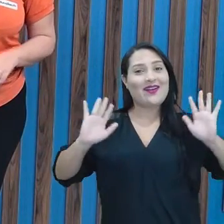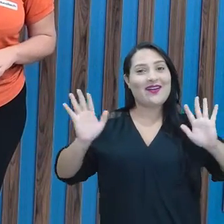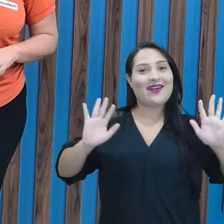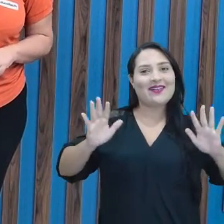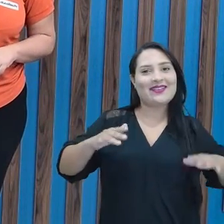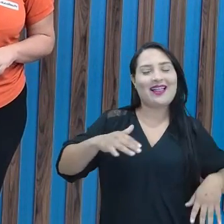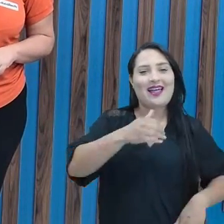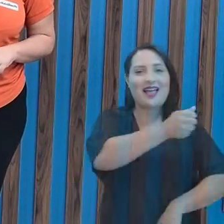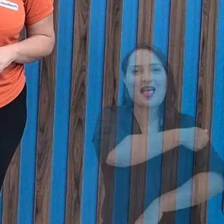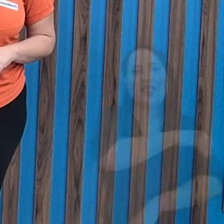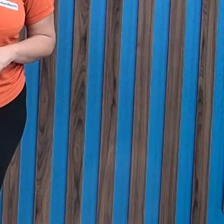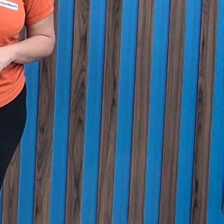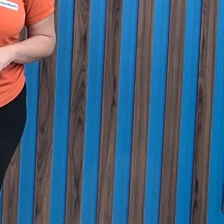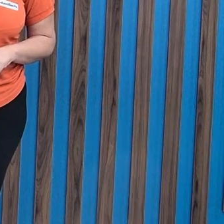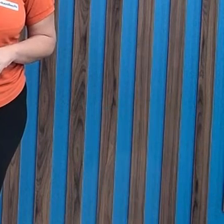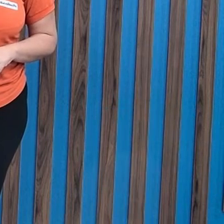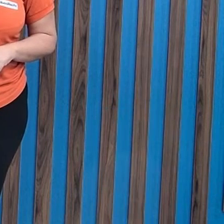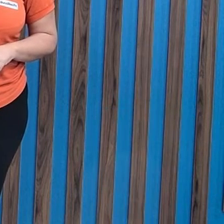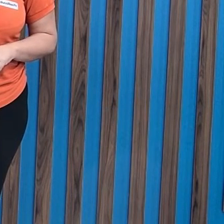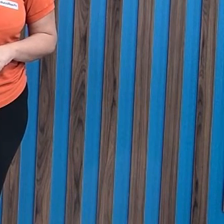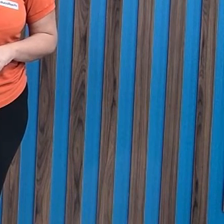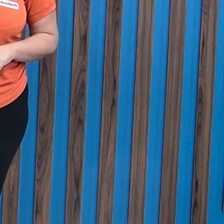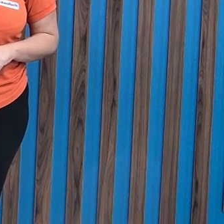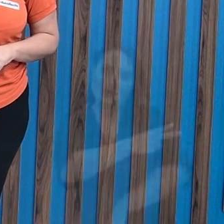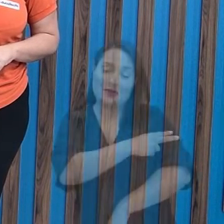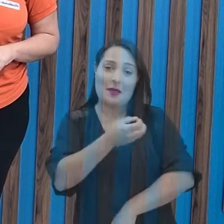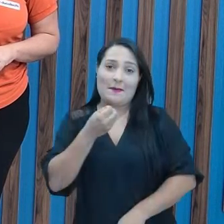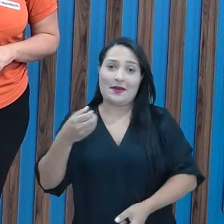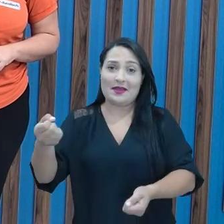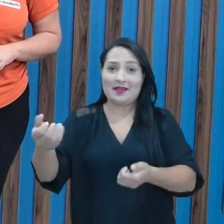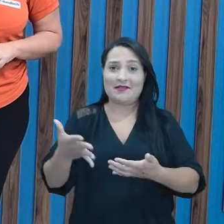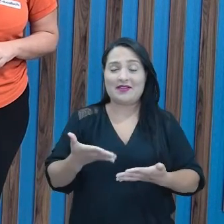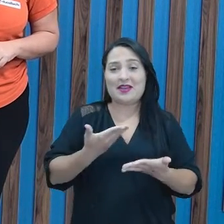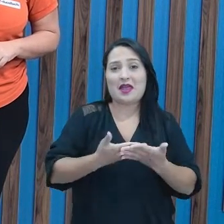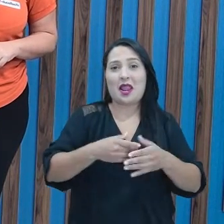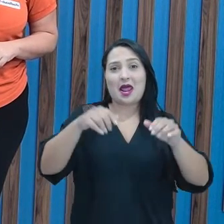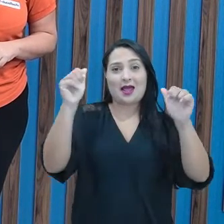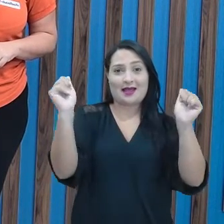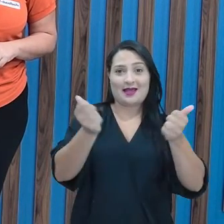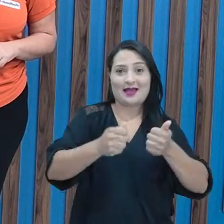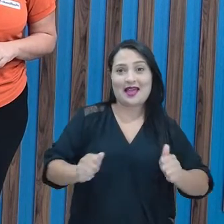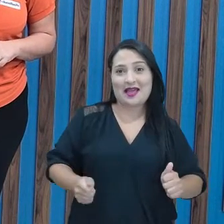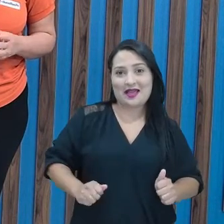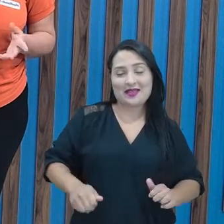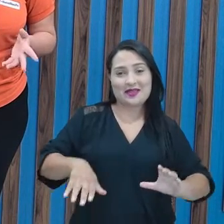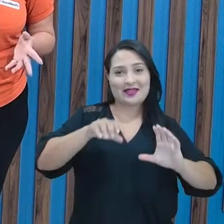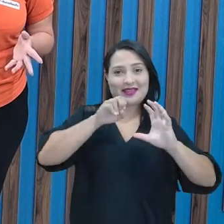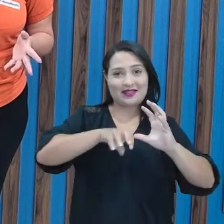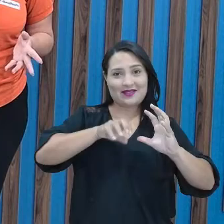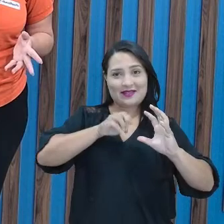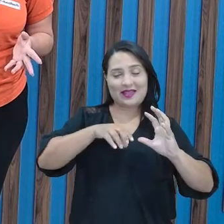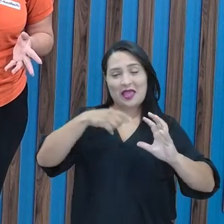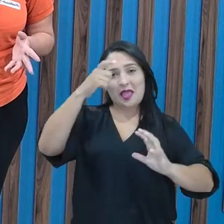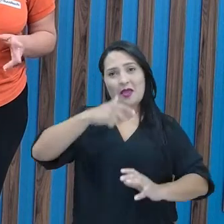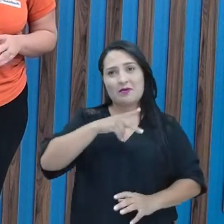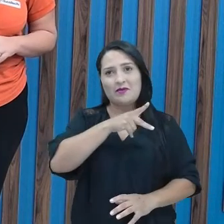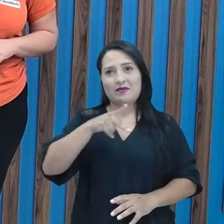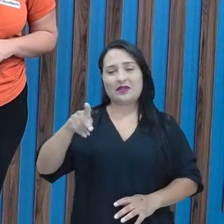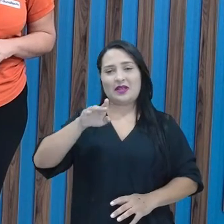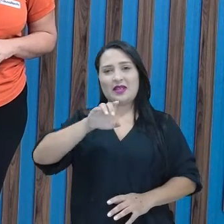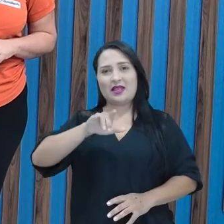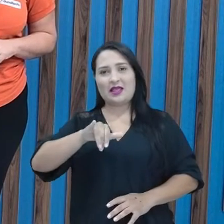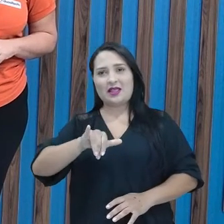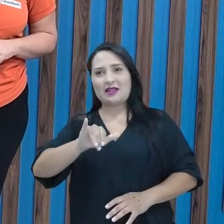estudantes do segundo ano, bem-vindos para mais uma aula de arte do Educa Recife. Eu sou a professora Eli Graciele e